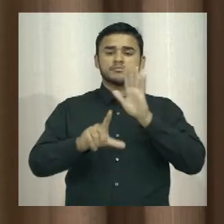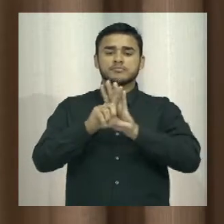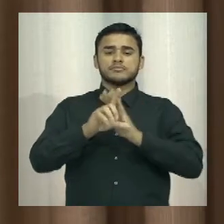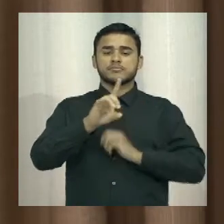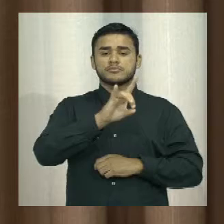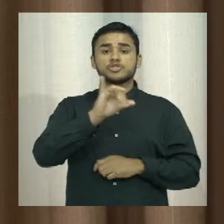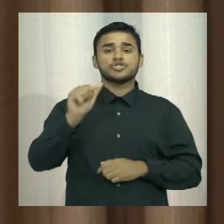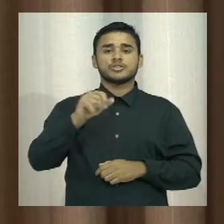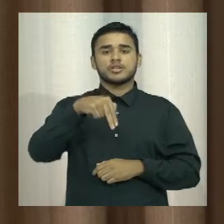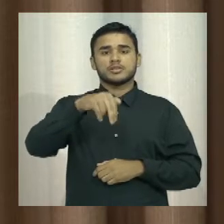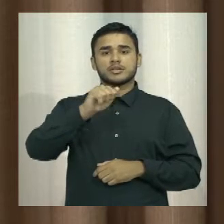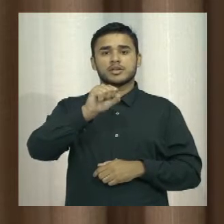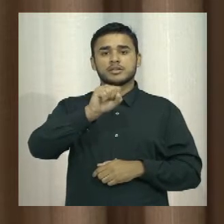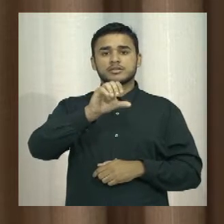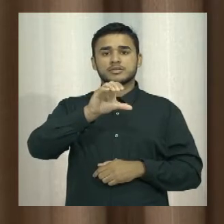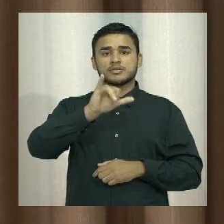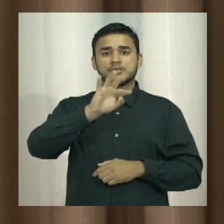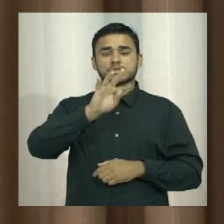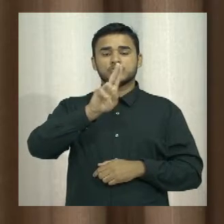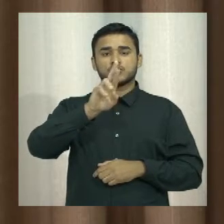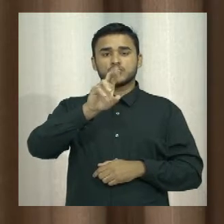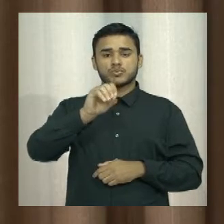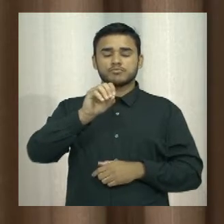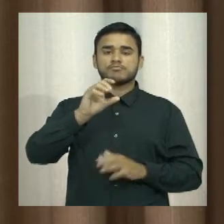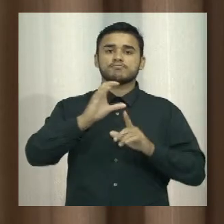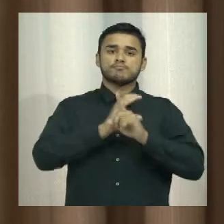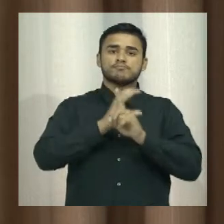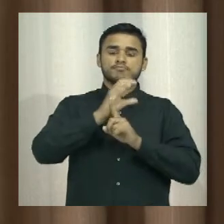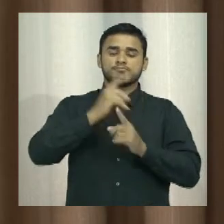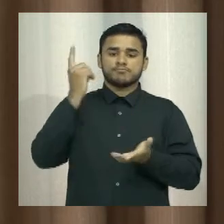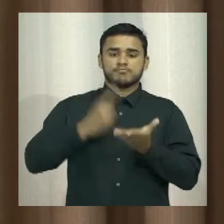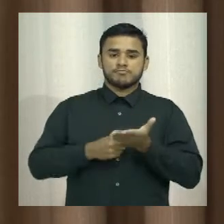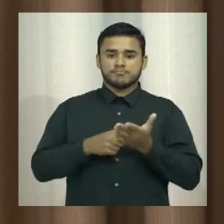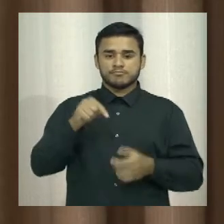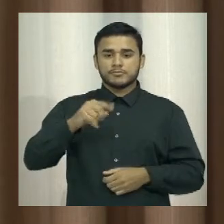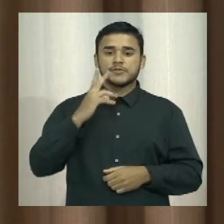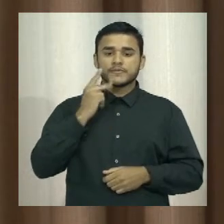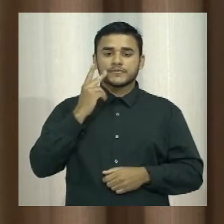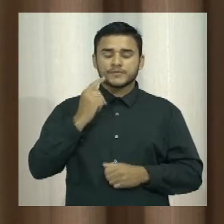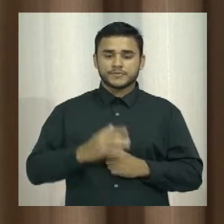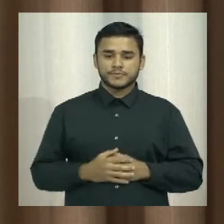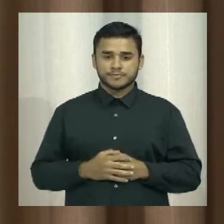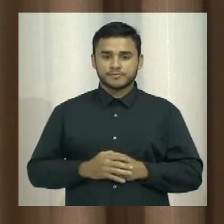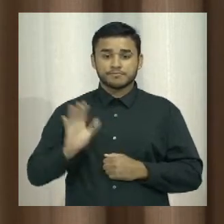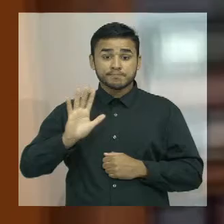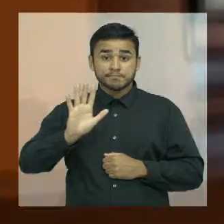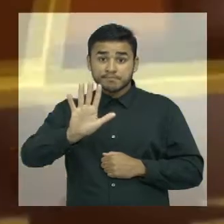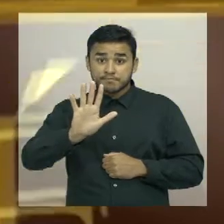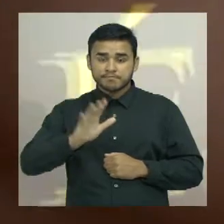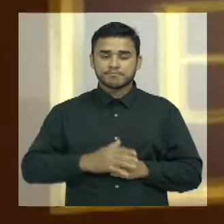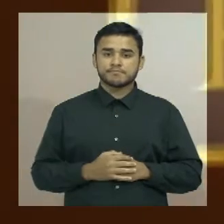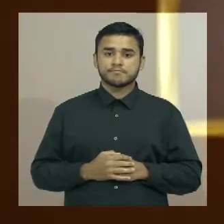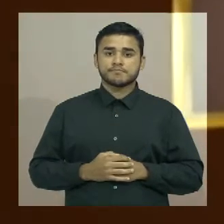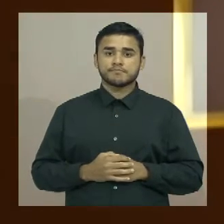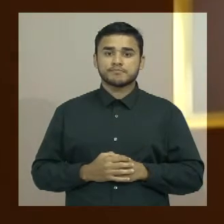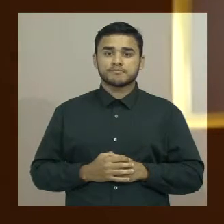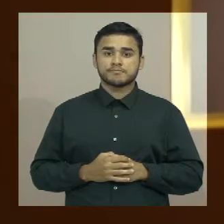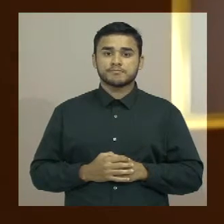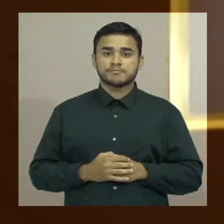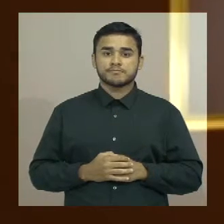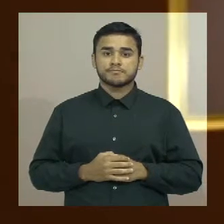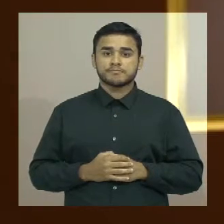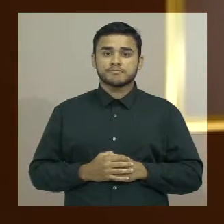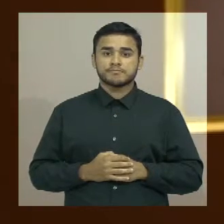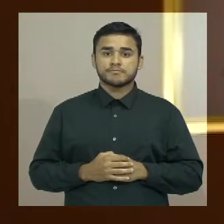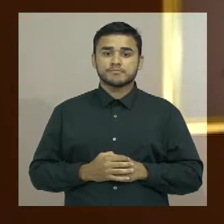do nascituro e inclui a data no calendário oficial de eventos aqui da capital. A gente volta já já.